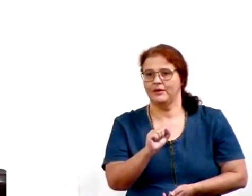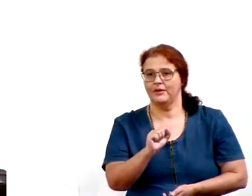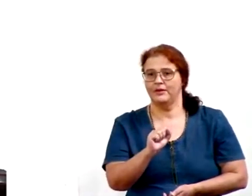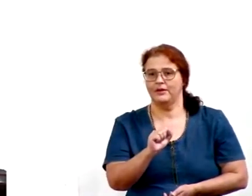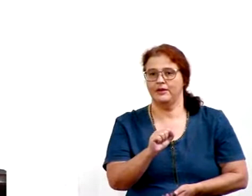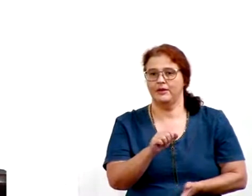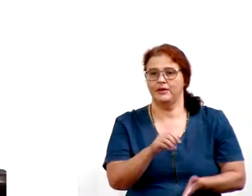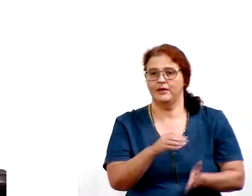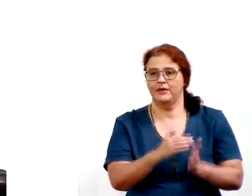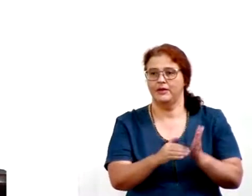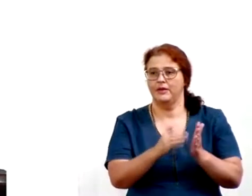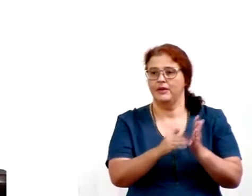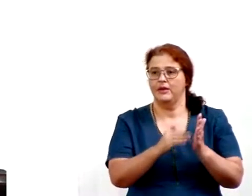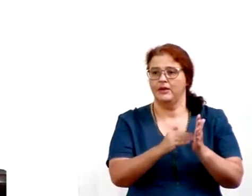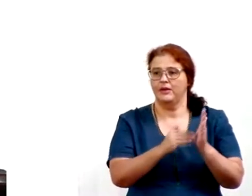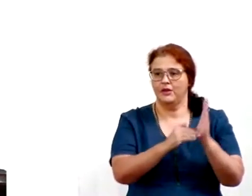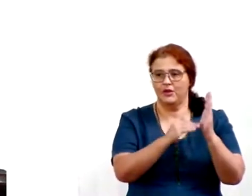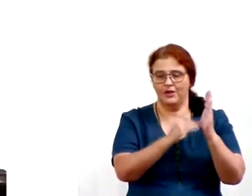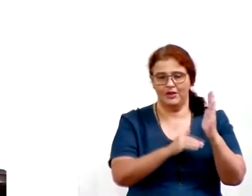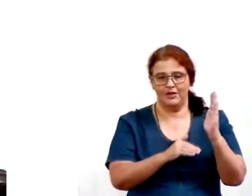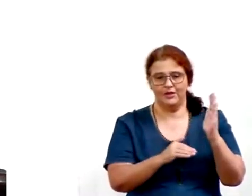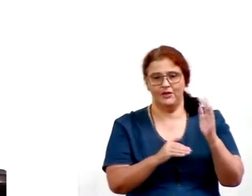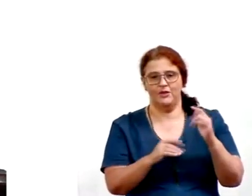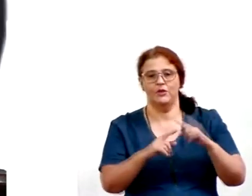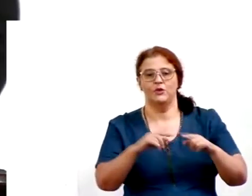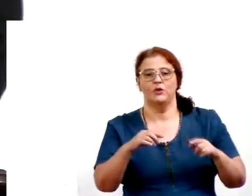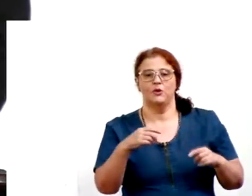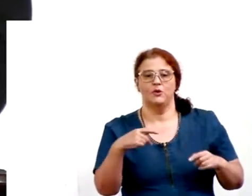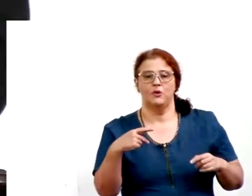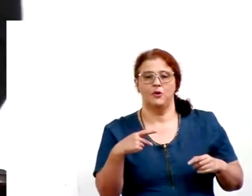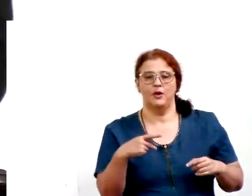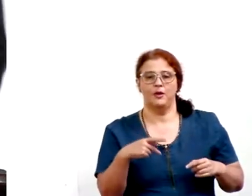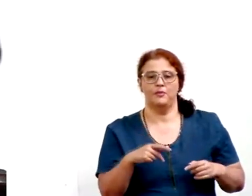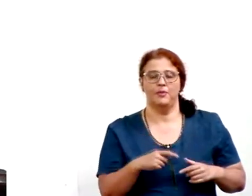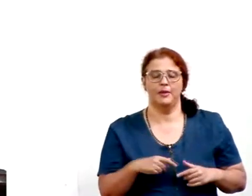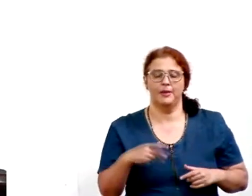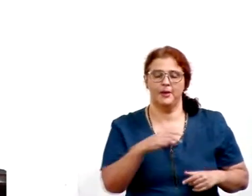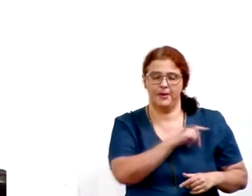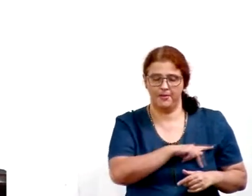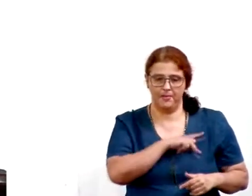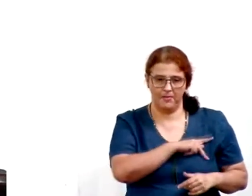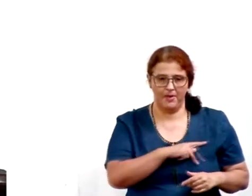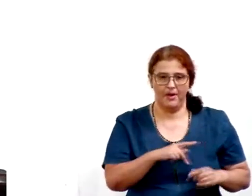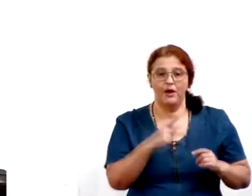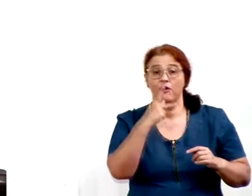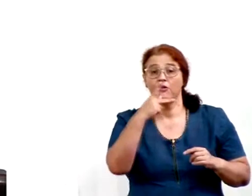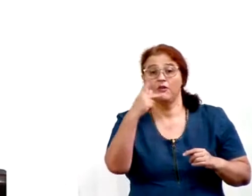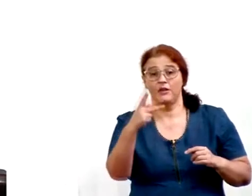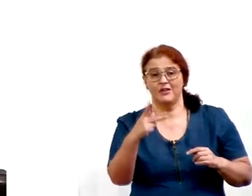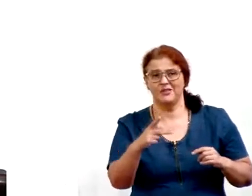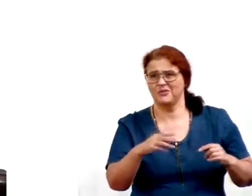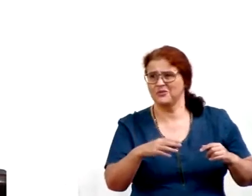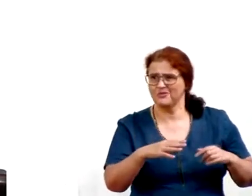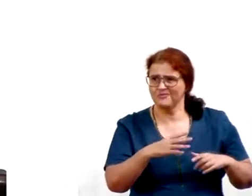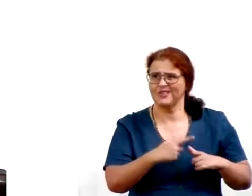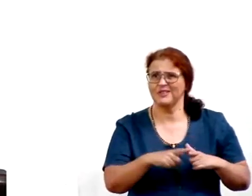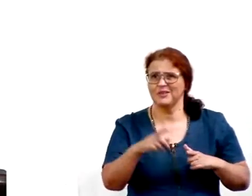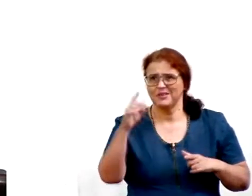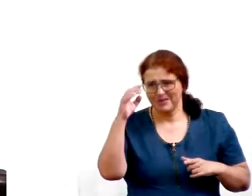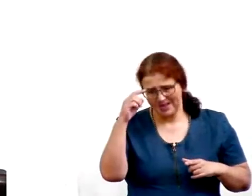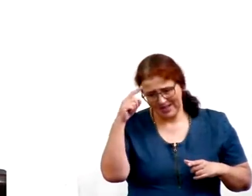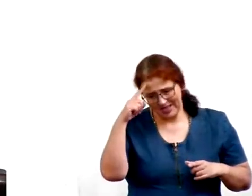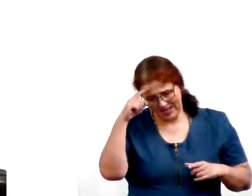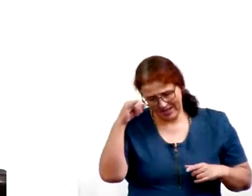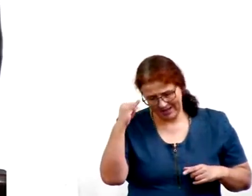as advertências do apóstolo Paulo a respeito de um problema grande, crucial na vida